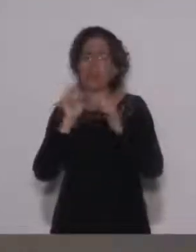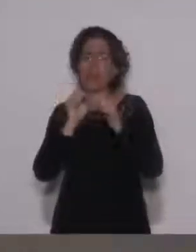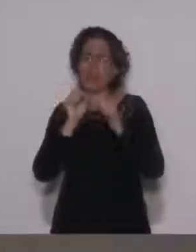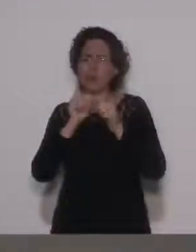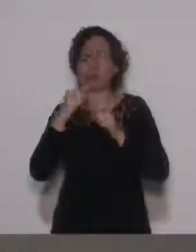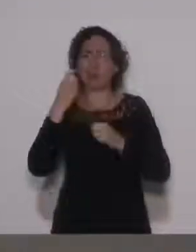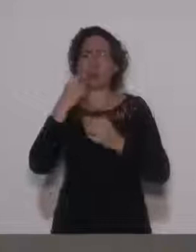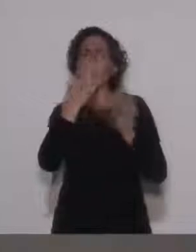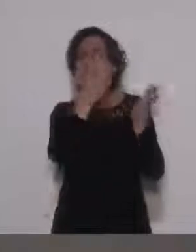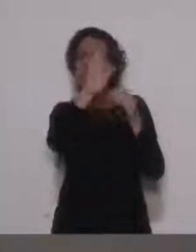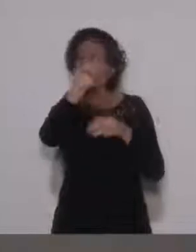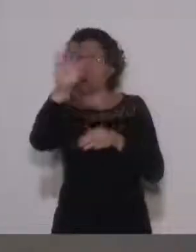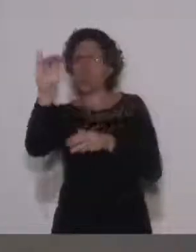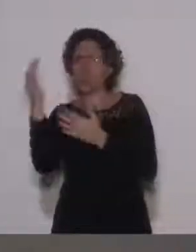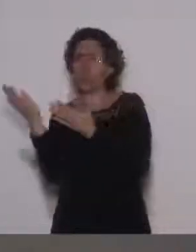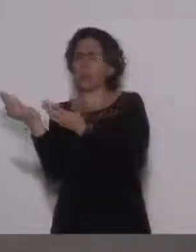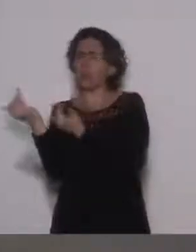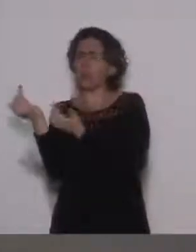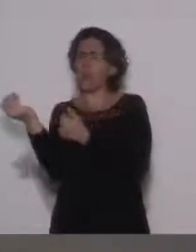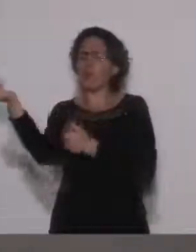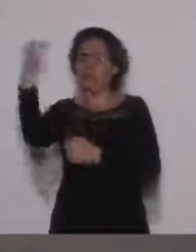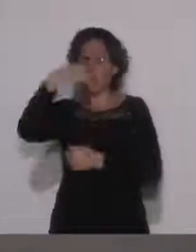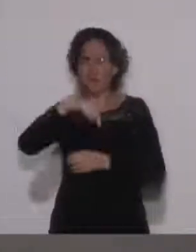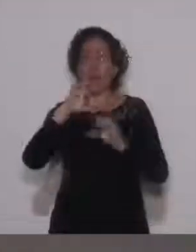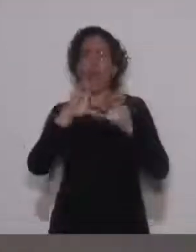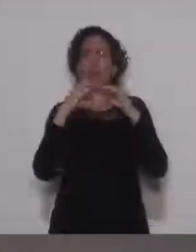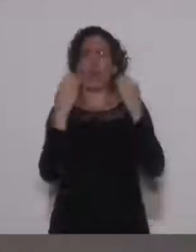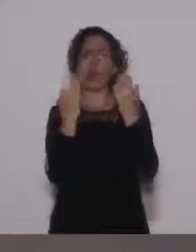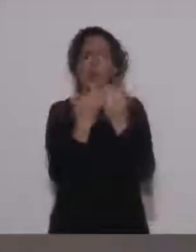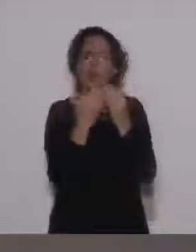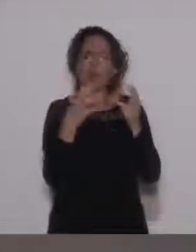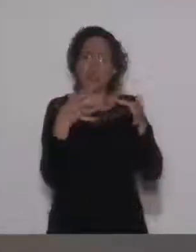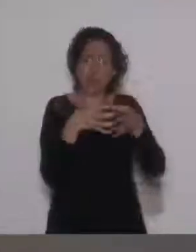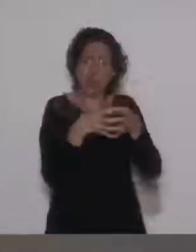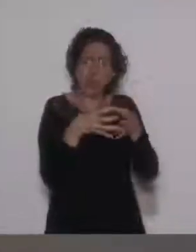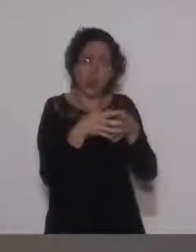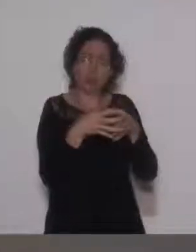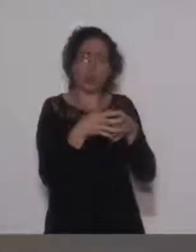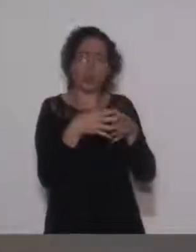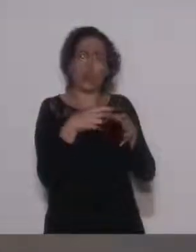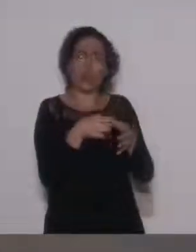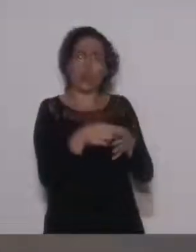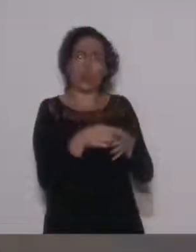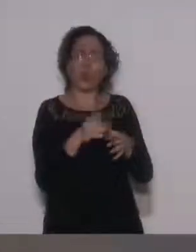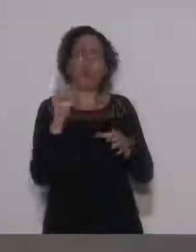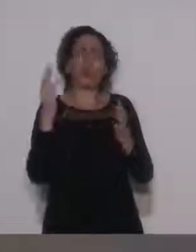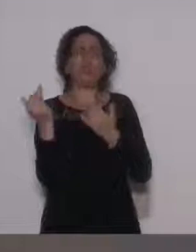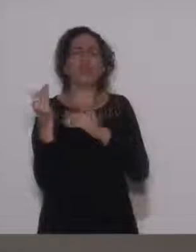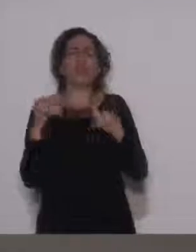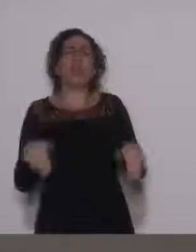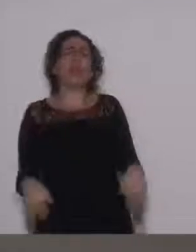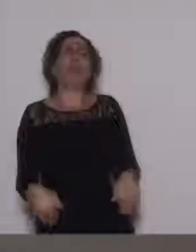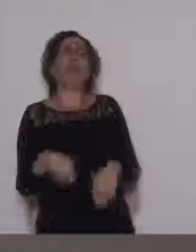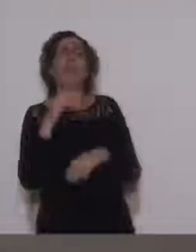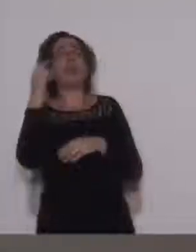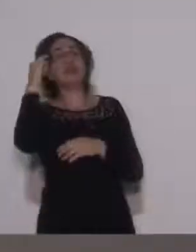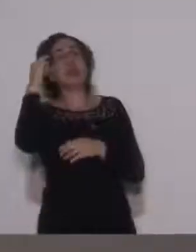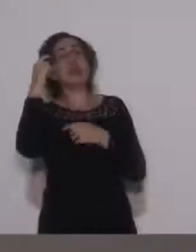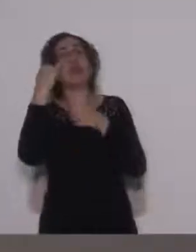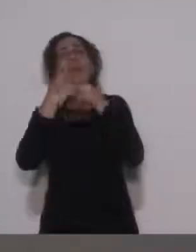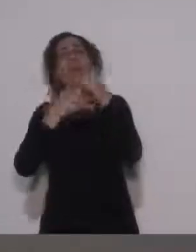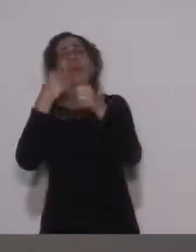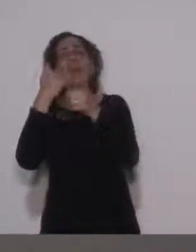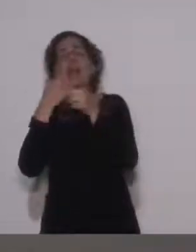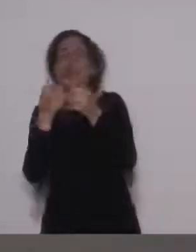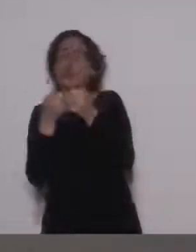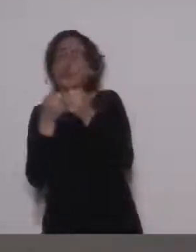pública, convidar o jovem para participar dos conselhos, fazer com que o jovem saia daquela inanição que é natural dele, não é? Ele está preocupado com o Wi-Fi.